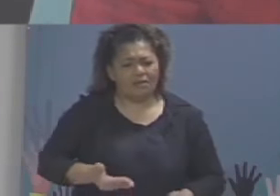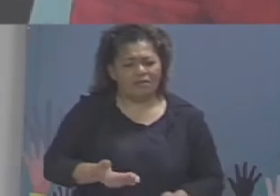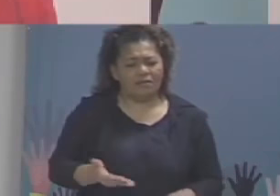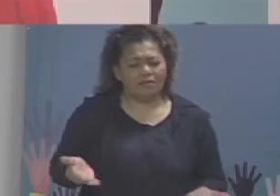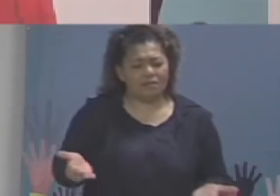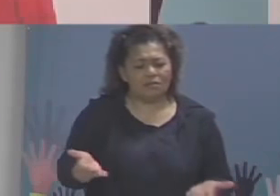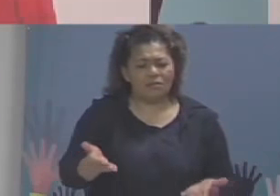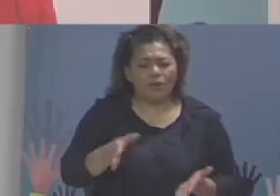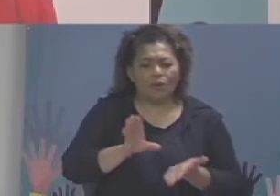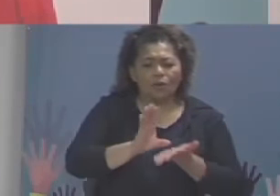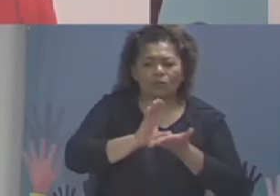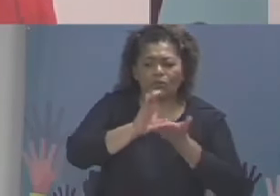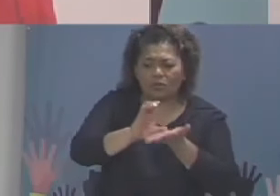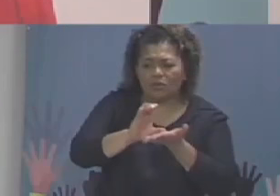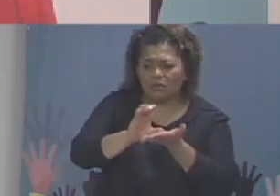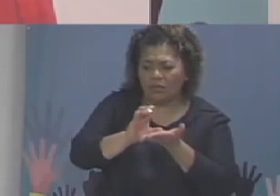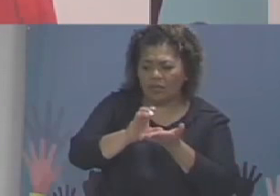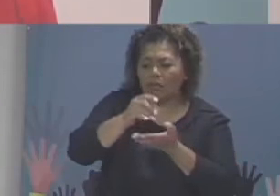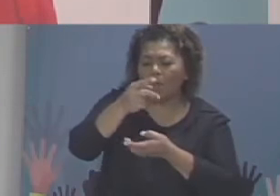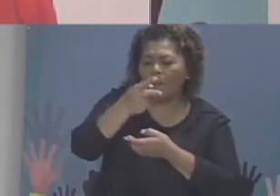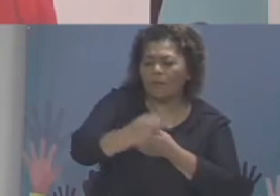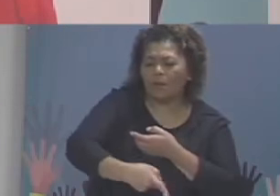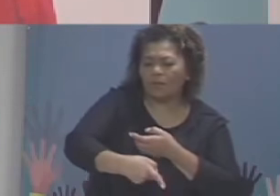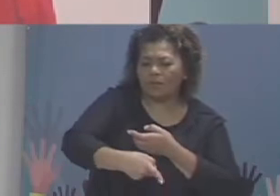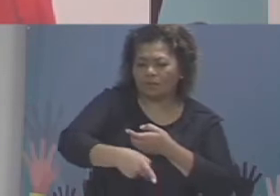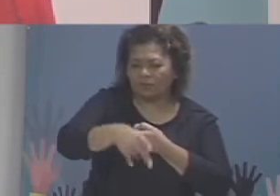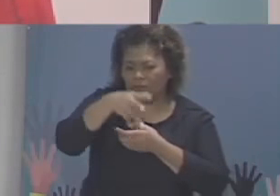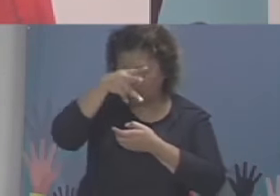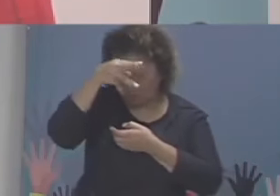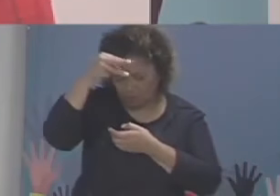conselho na sua região.